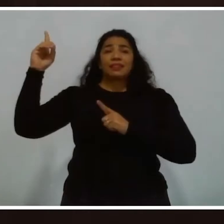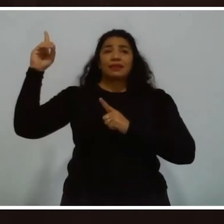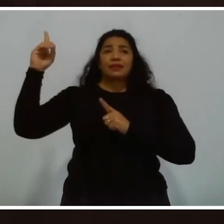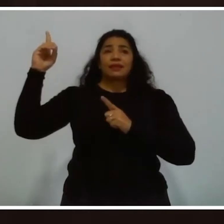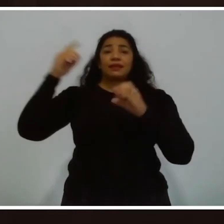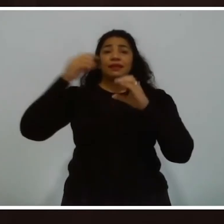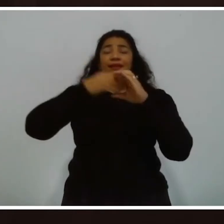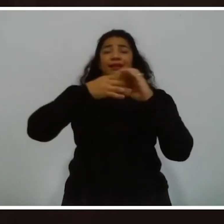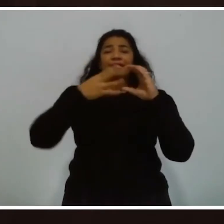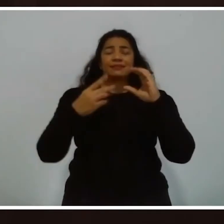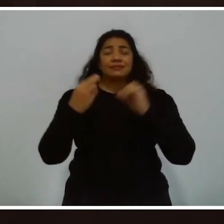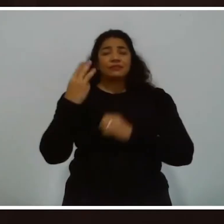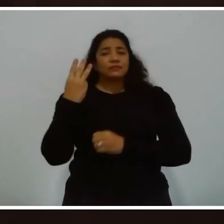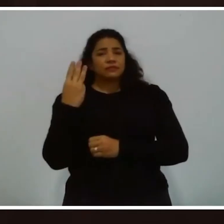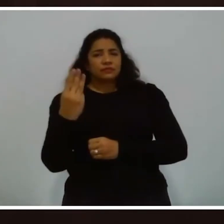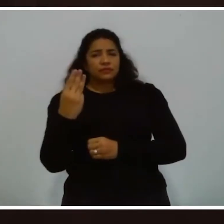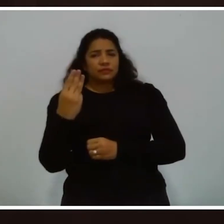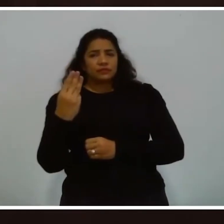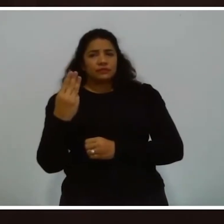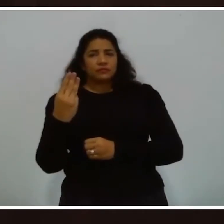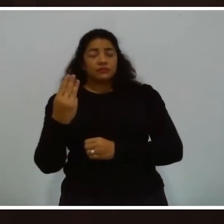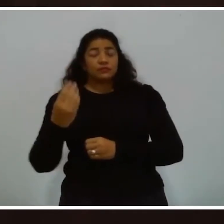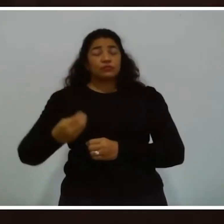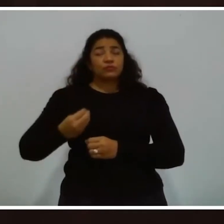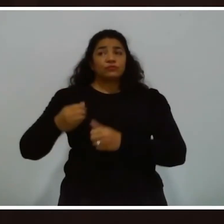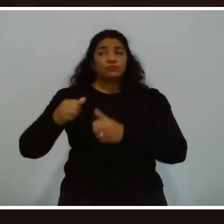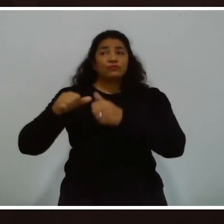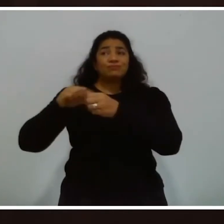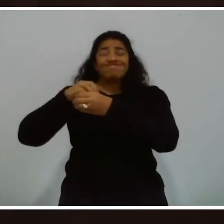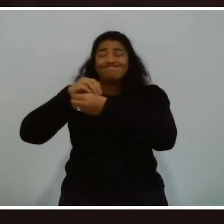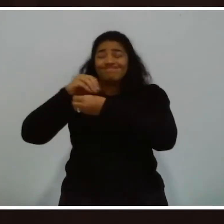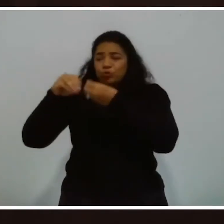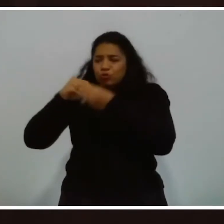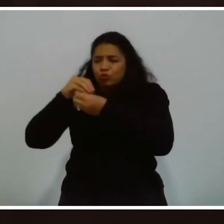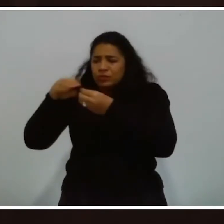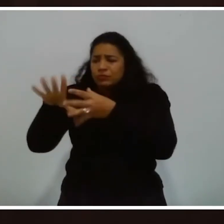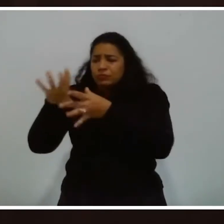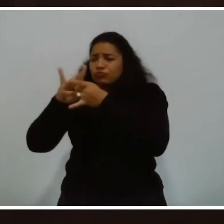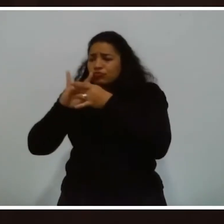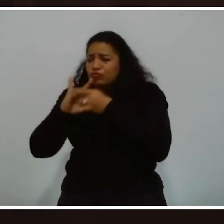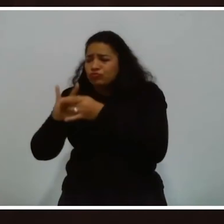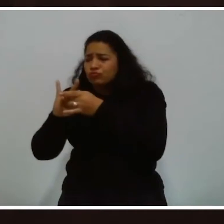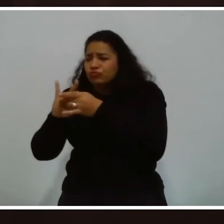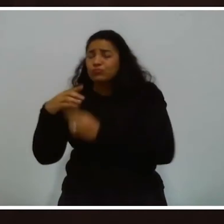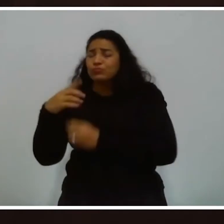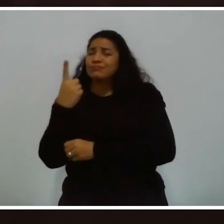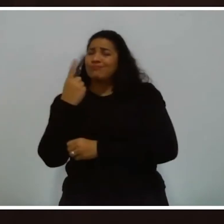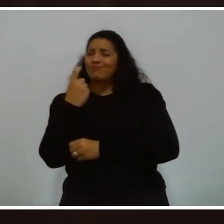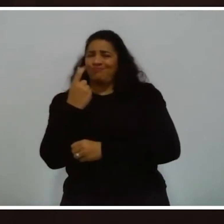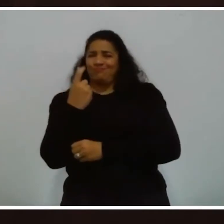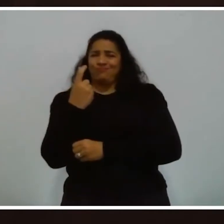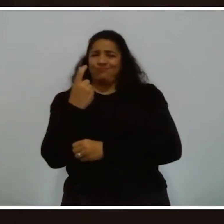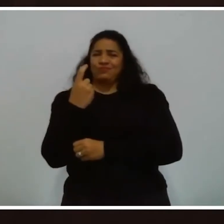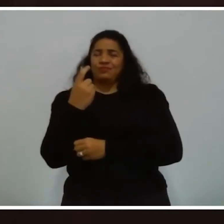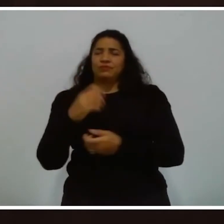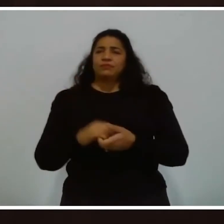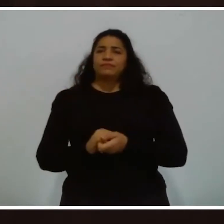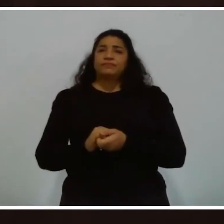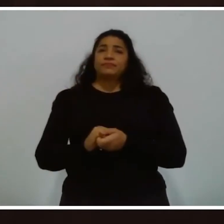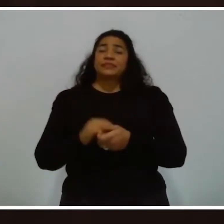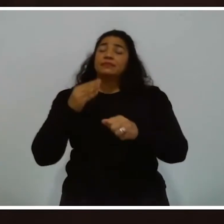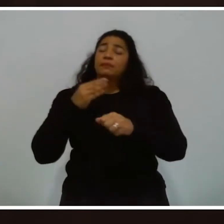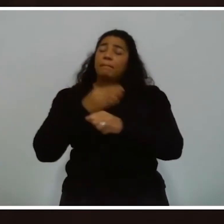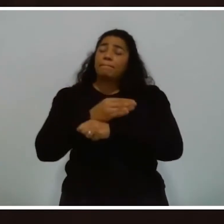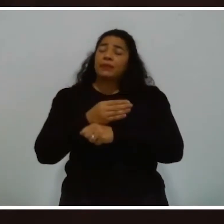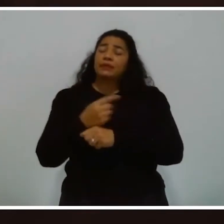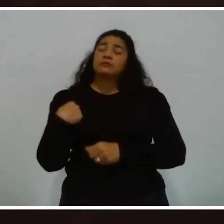eternidade passada até a eternidade futura, tá? Isso faz parte da nossa base da fé, tá? Então